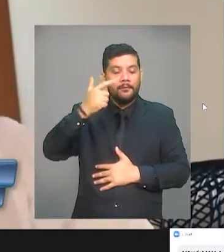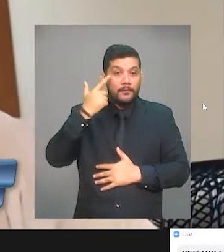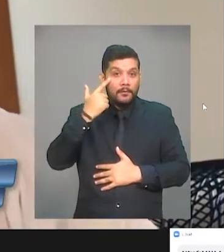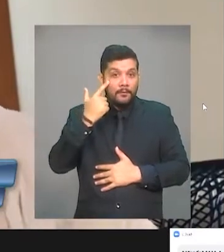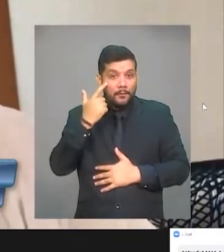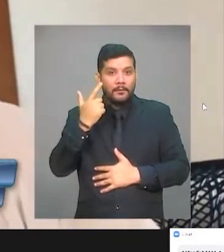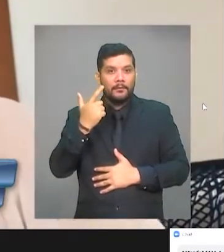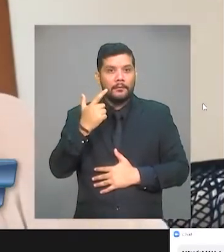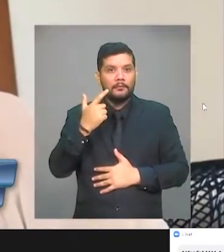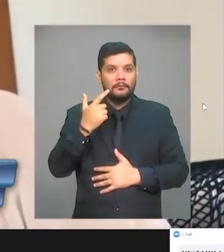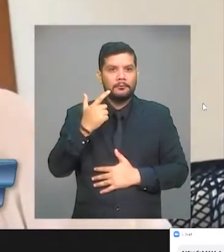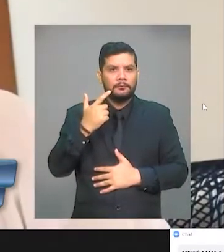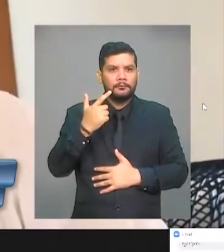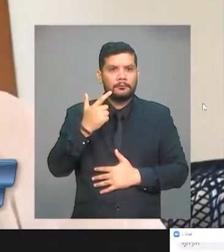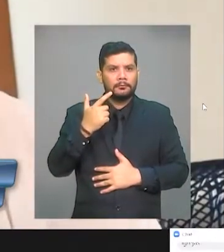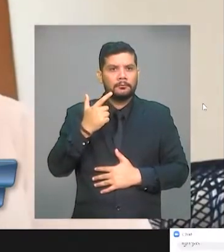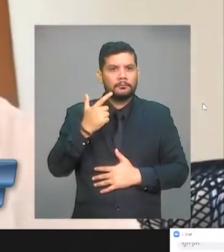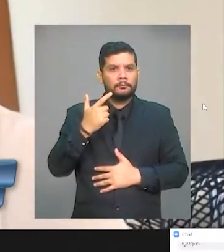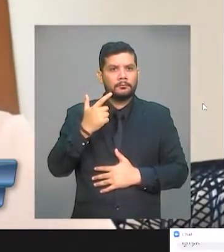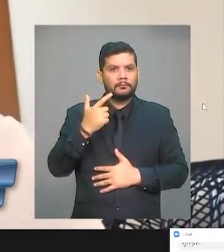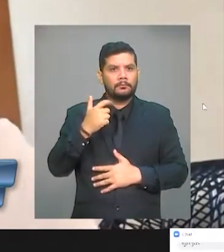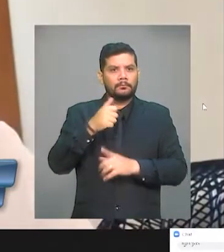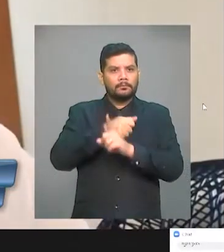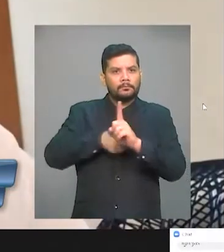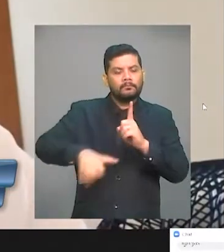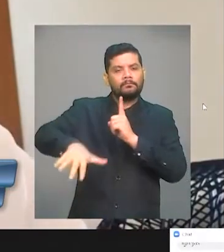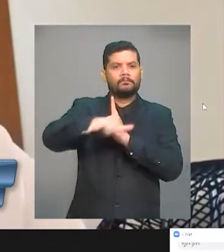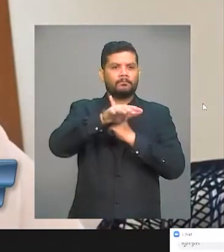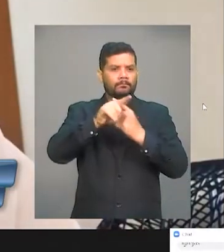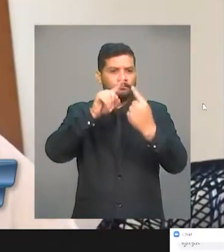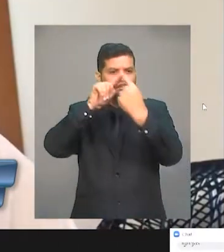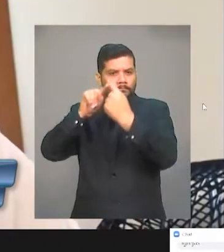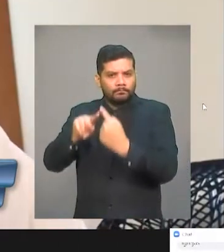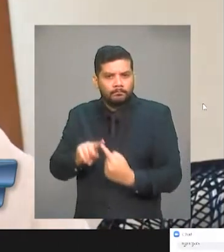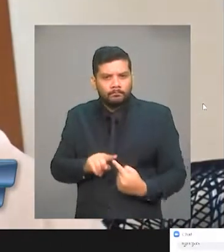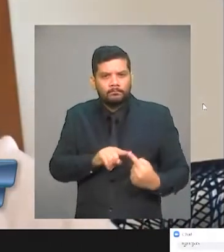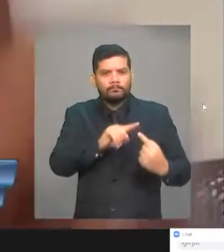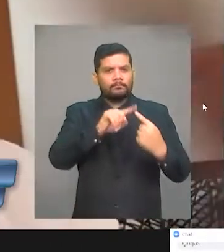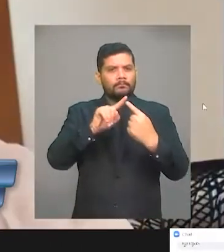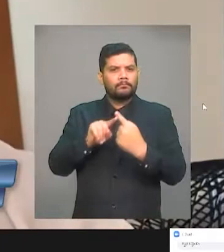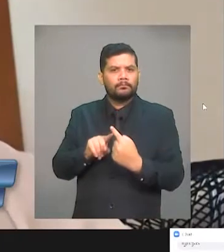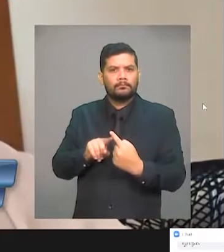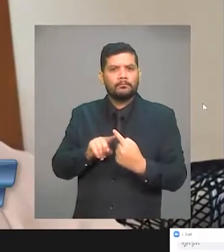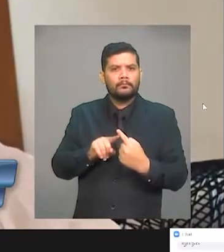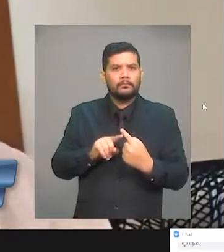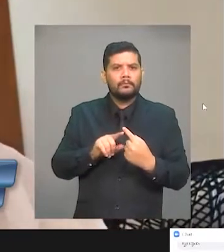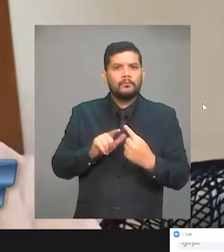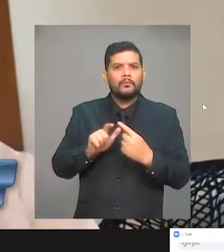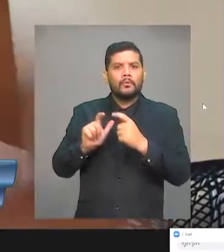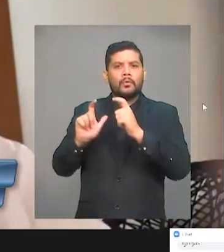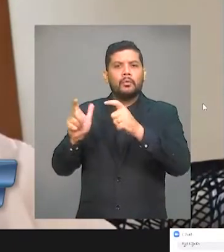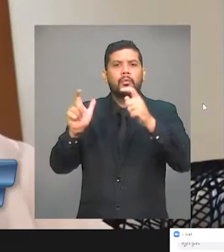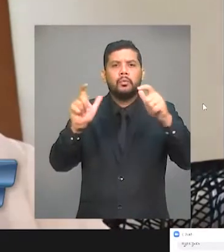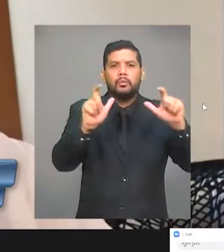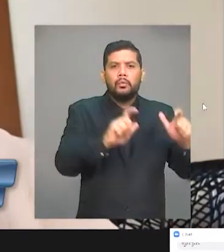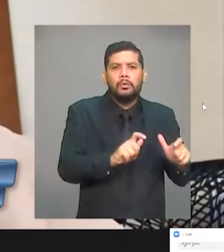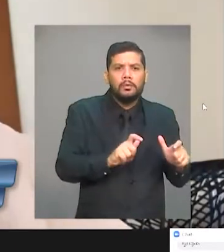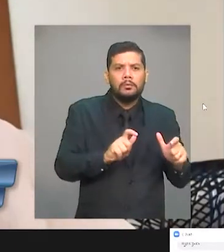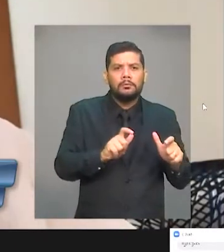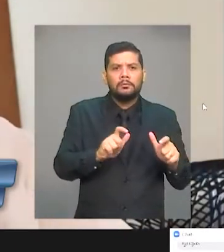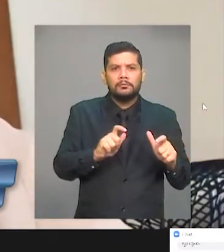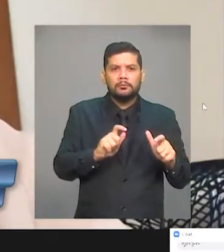determinada da parte sociológica em relação a quem e a quais regiões